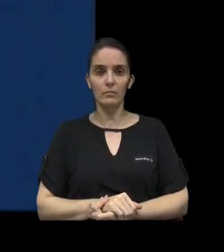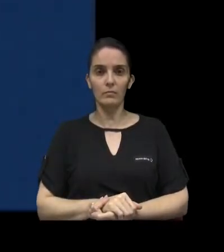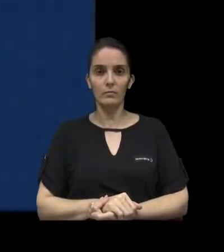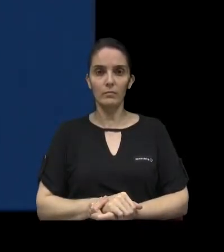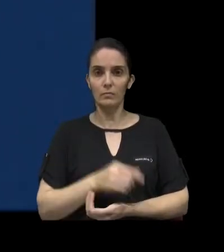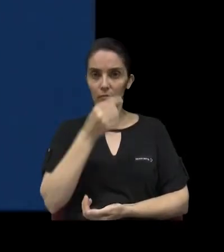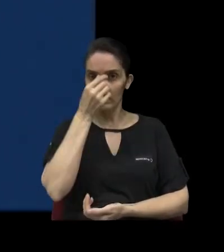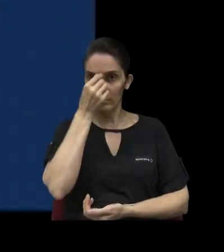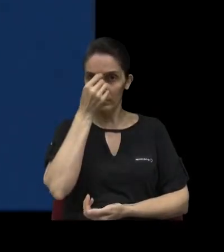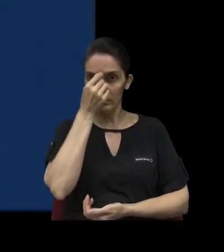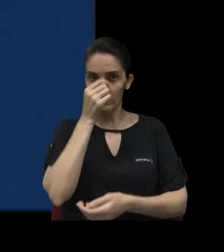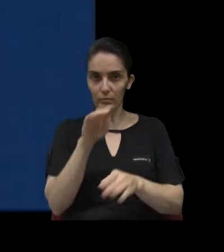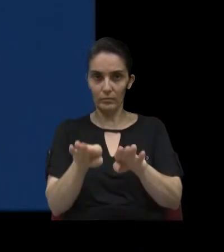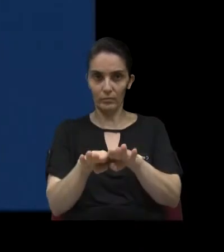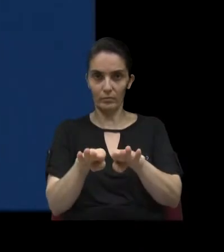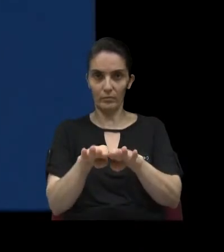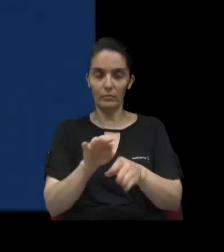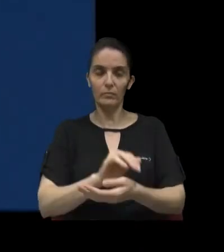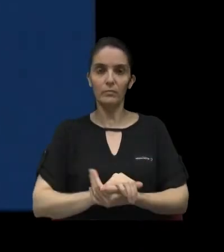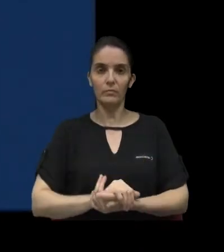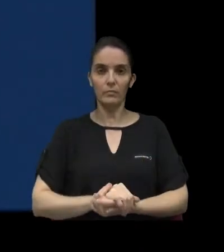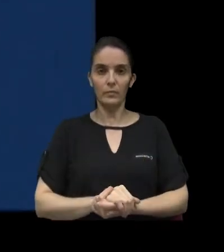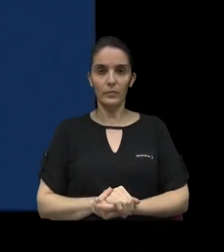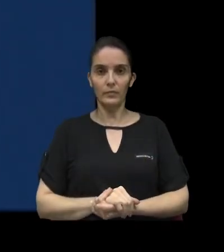Jorge Freitas.